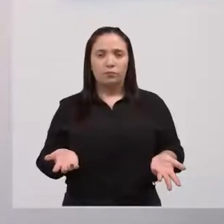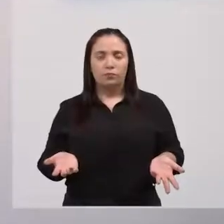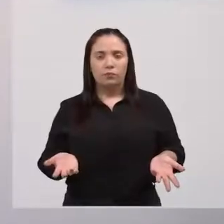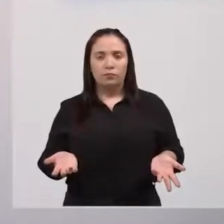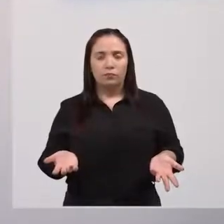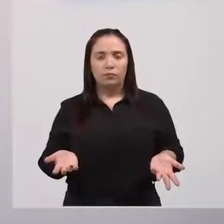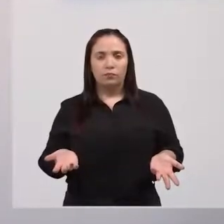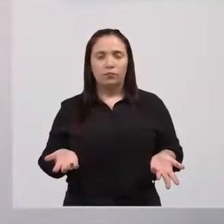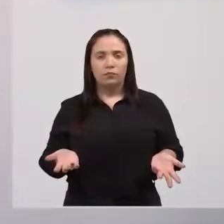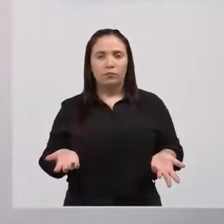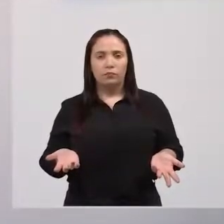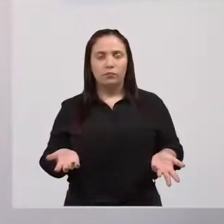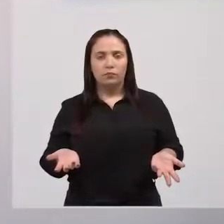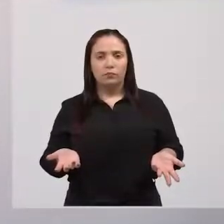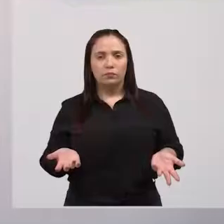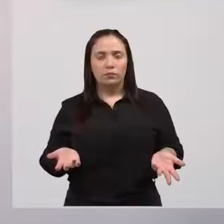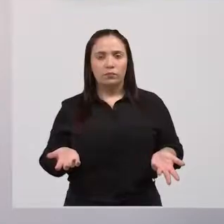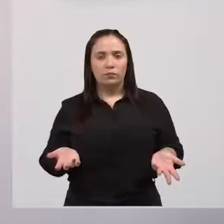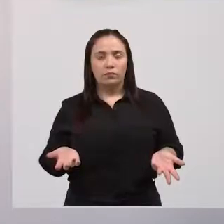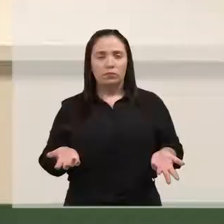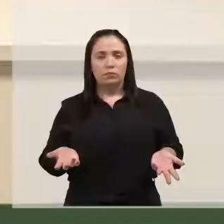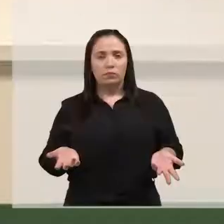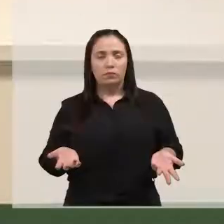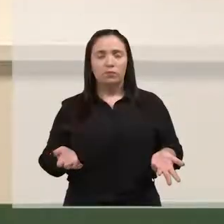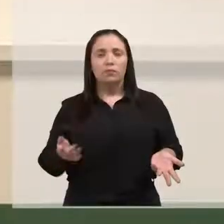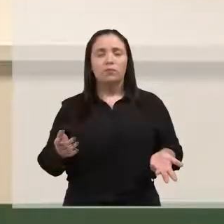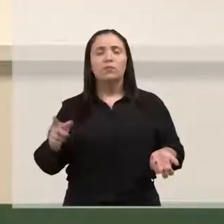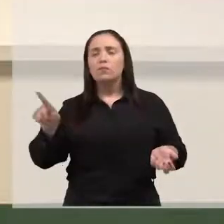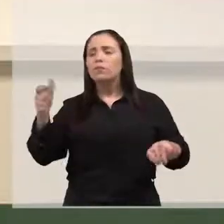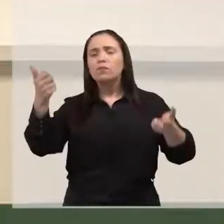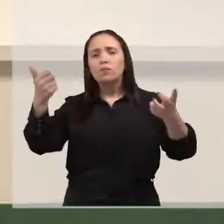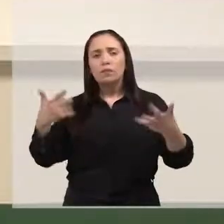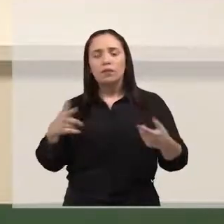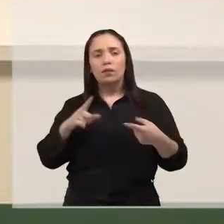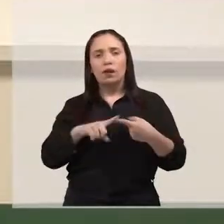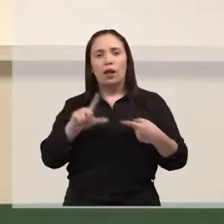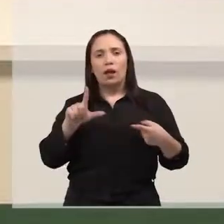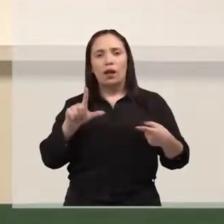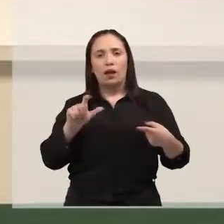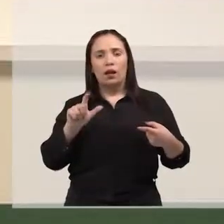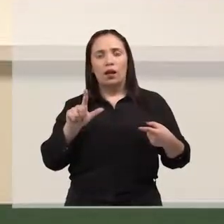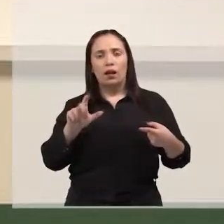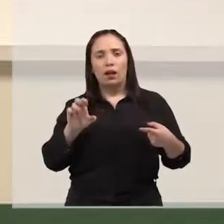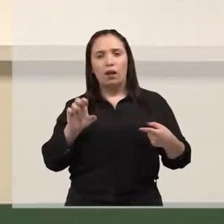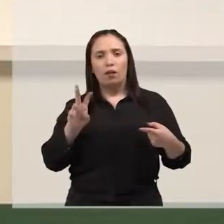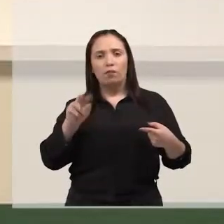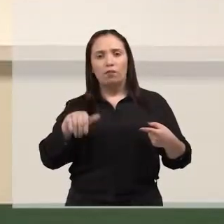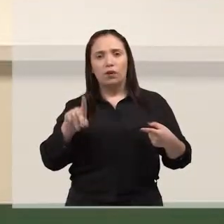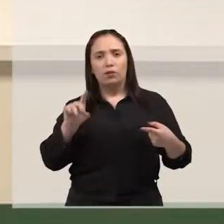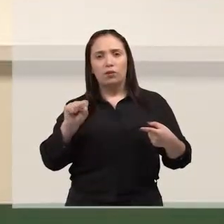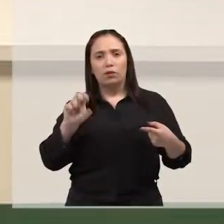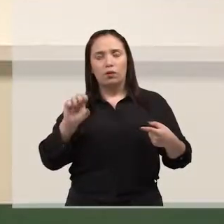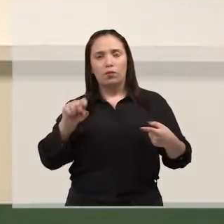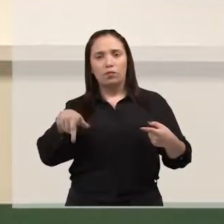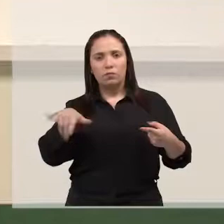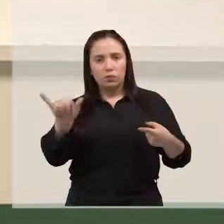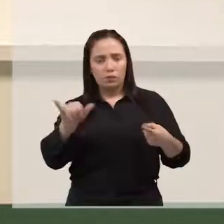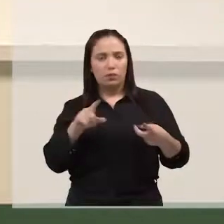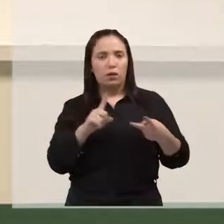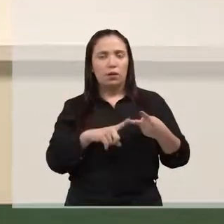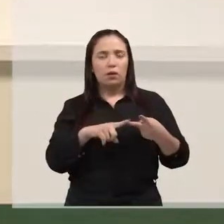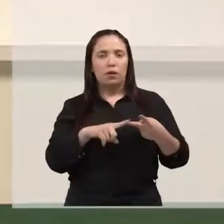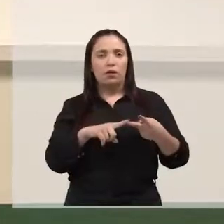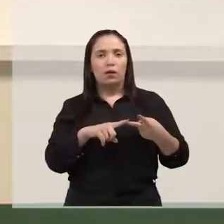Associação tanto dos Luiz, juízes... me dê só o histórico do processo. Lewandowski, Gilmar Mendes e Toffoli, não é Toffoli, contra foi Marco